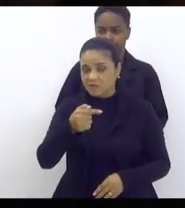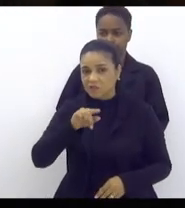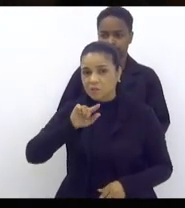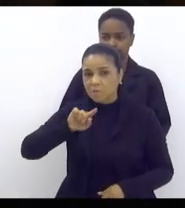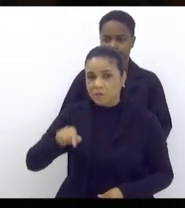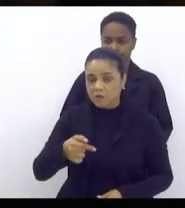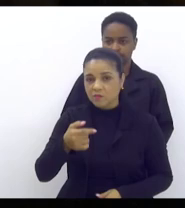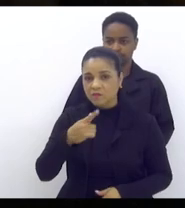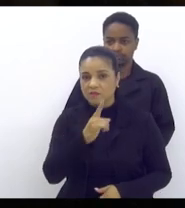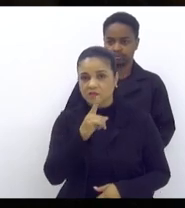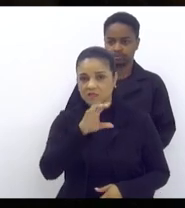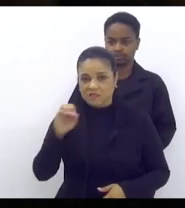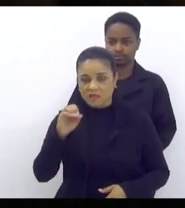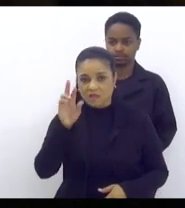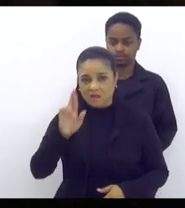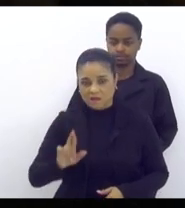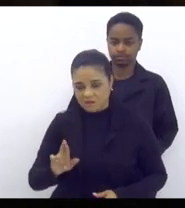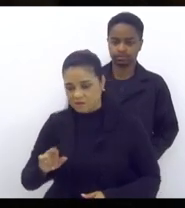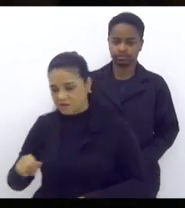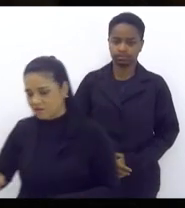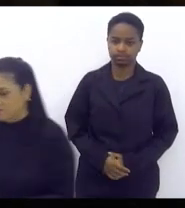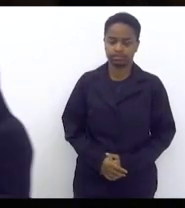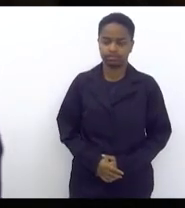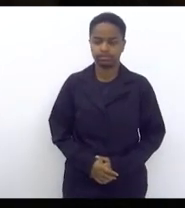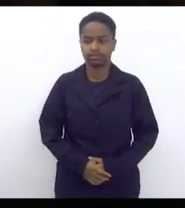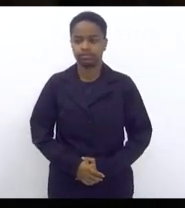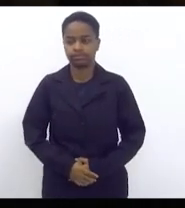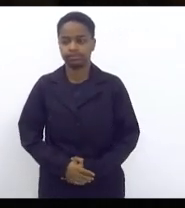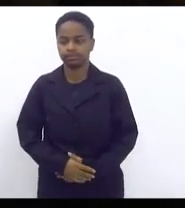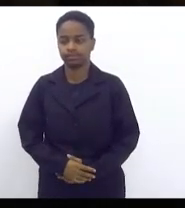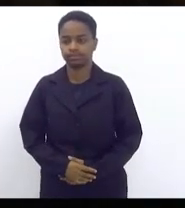R$ 7.100, aproximadamente.